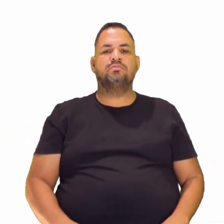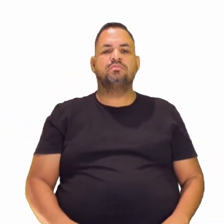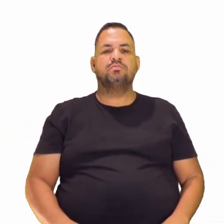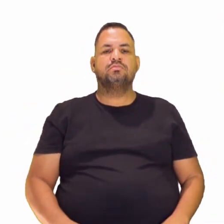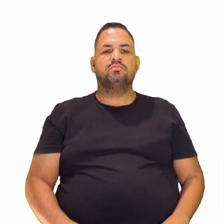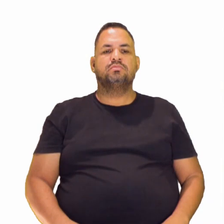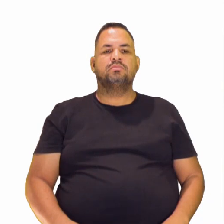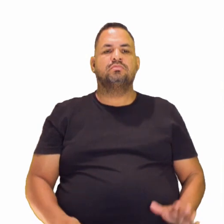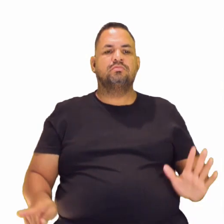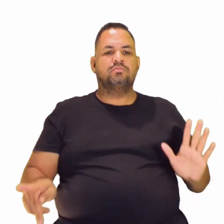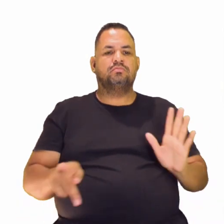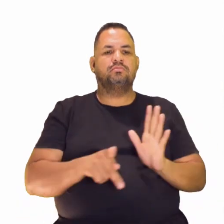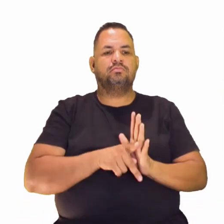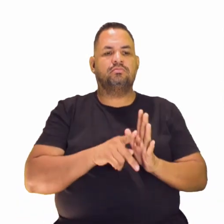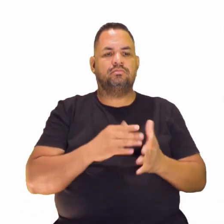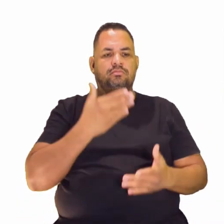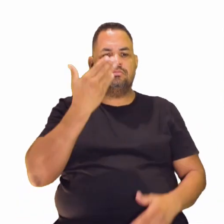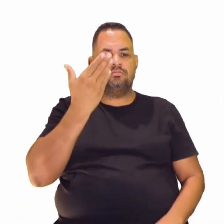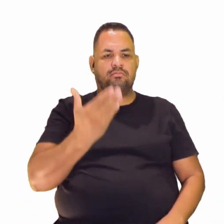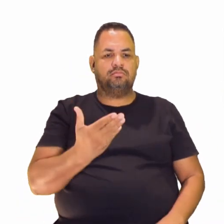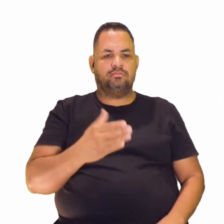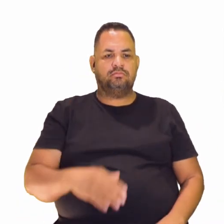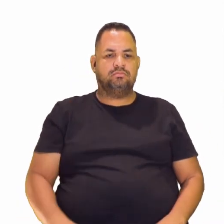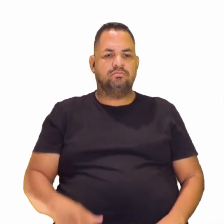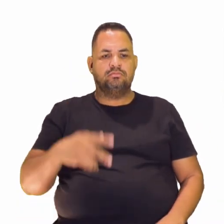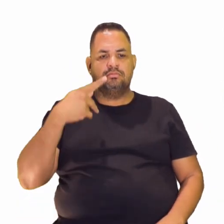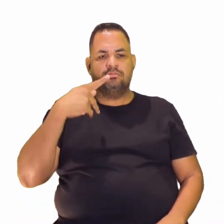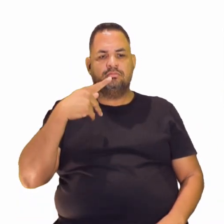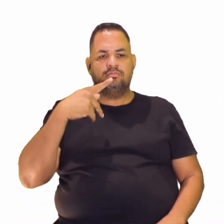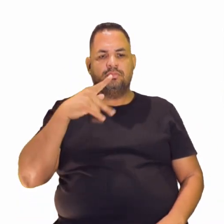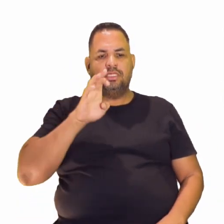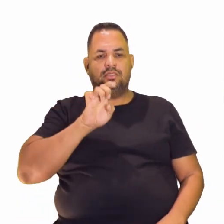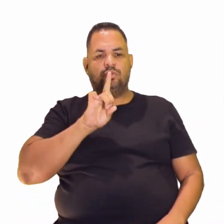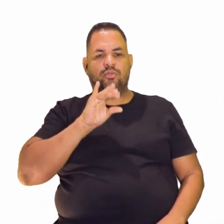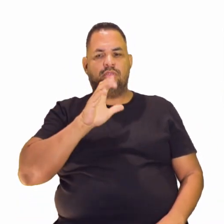o próprio Pedro